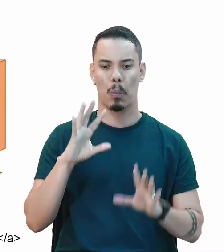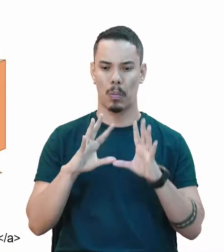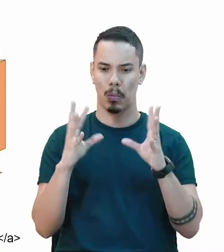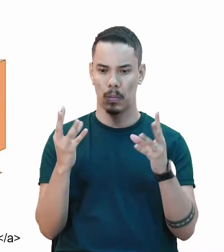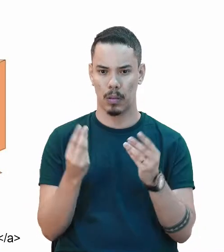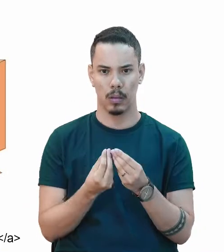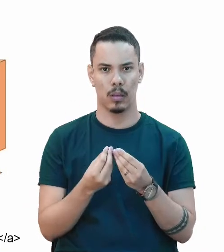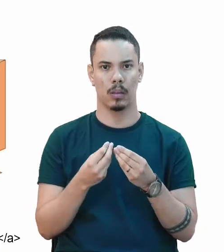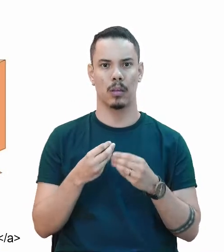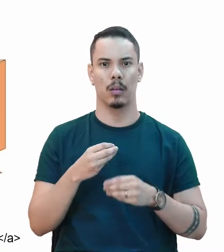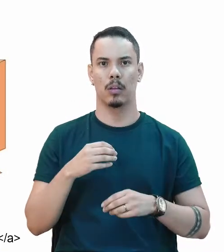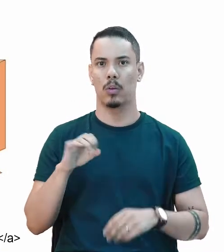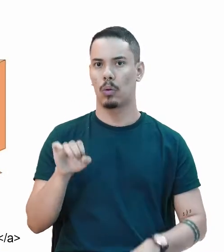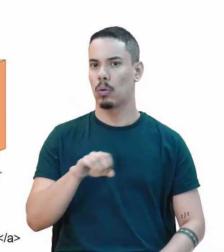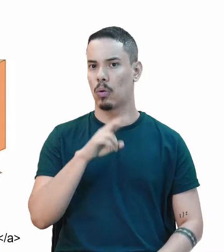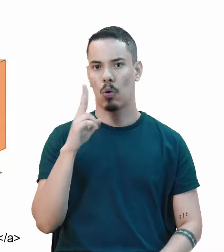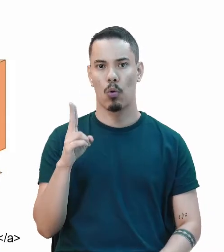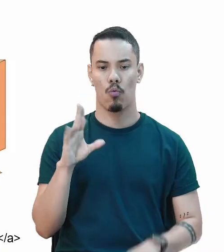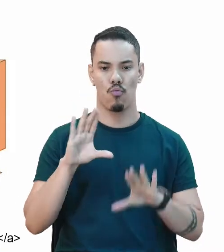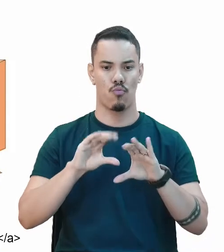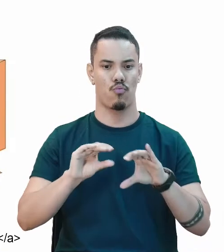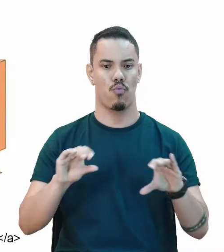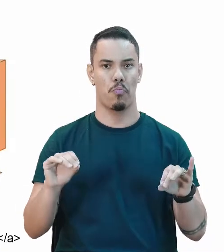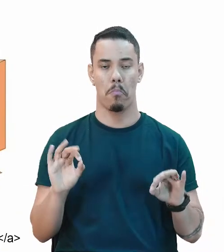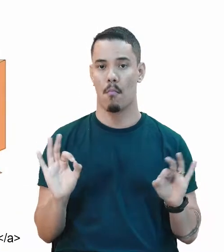propriedade ou sem qualquer conforto.